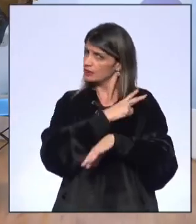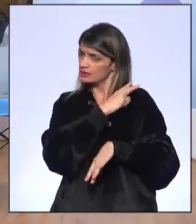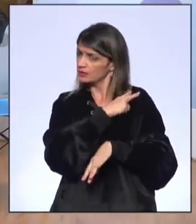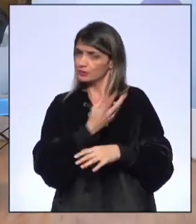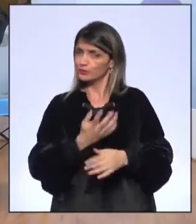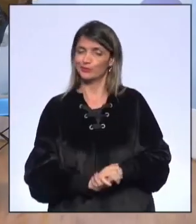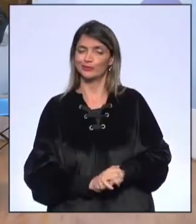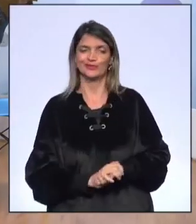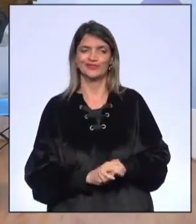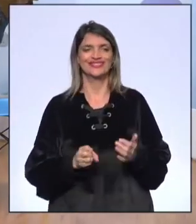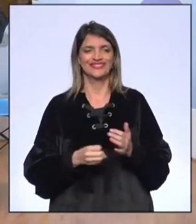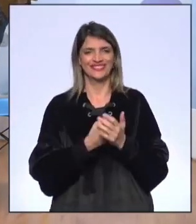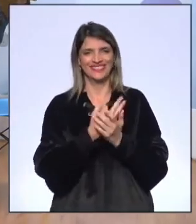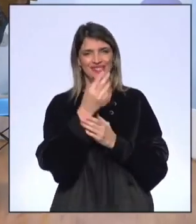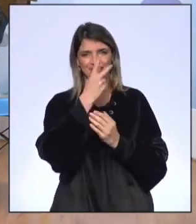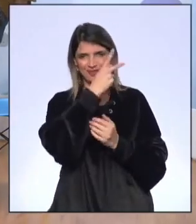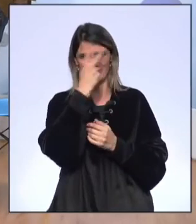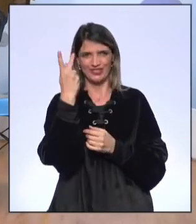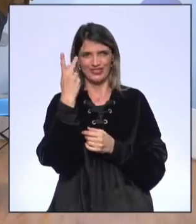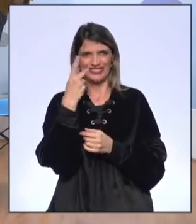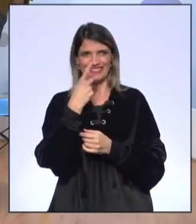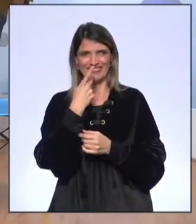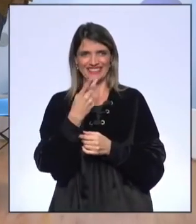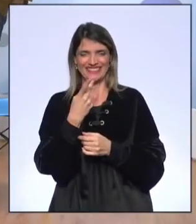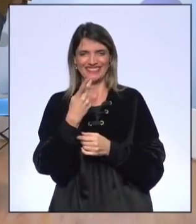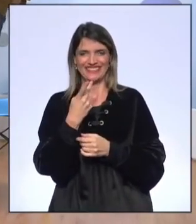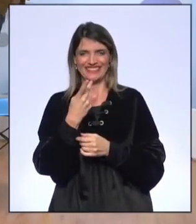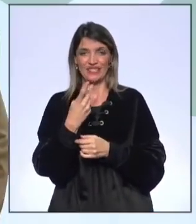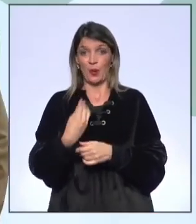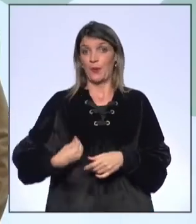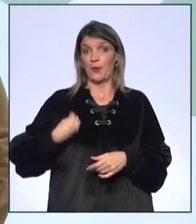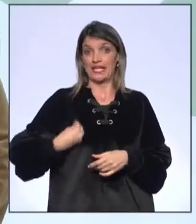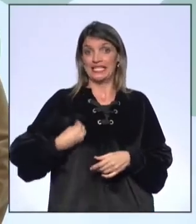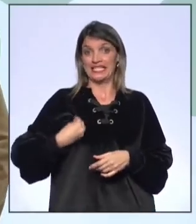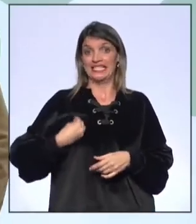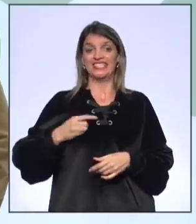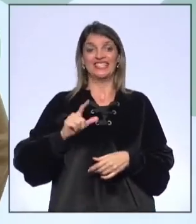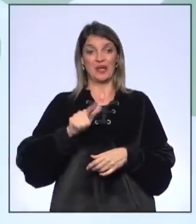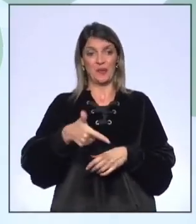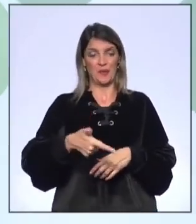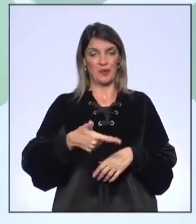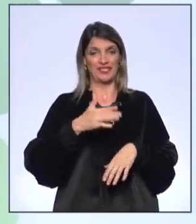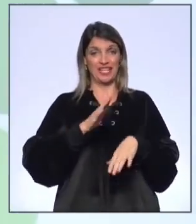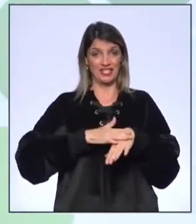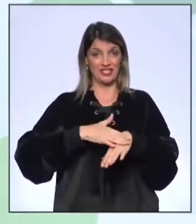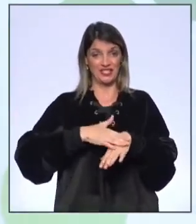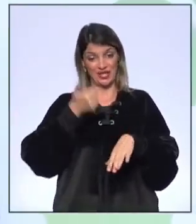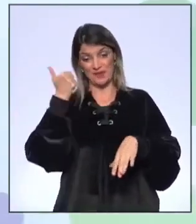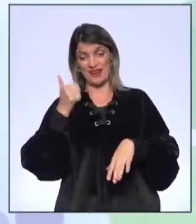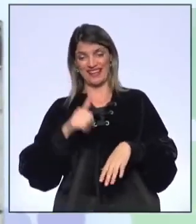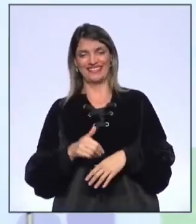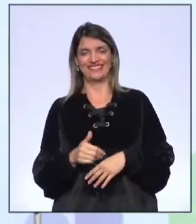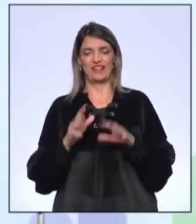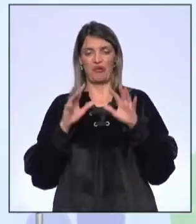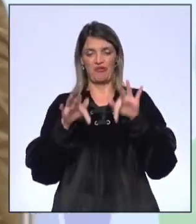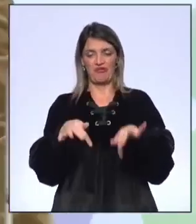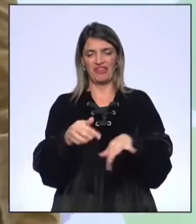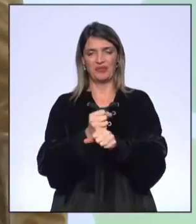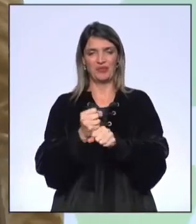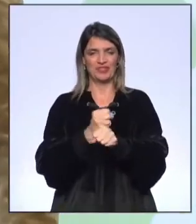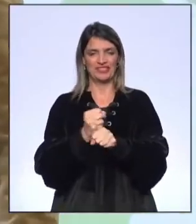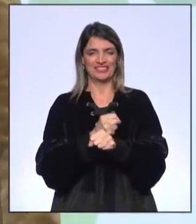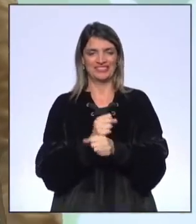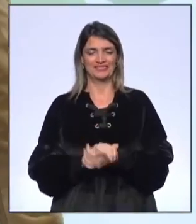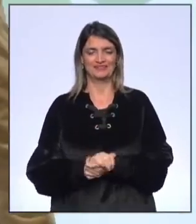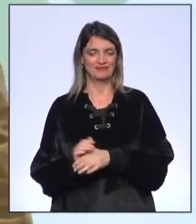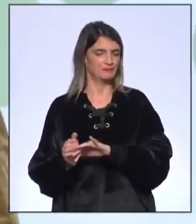bastante gente falando presente aqui. Tá presente, presente, isso. Depois eu tenho a chamada. Só no final do ano. Ó, quando eu vou usar a